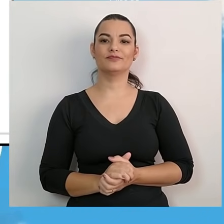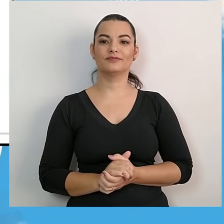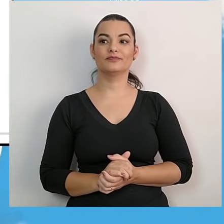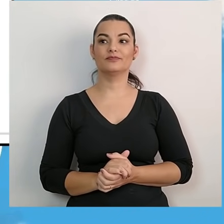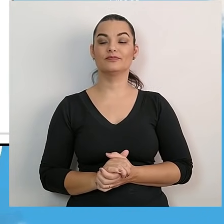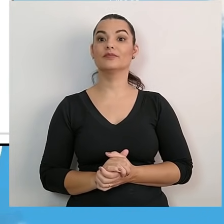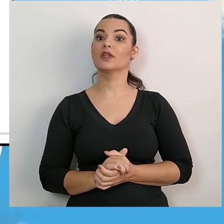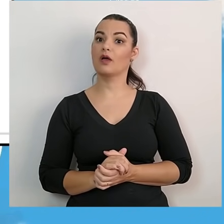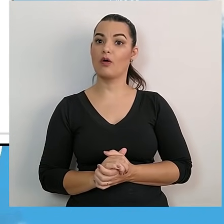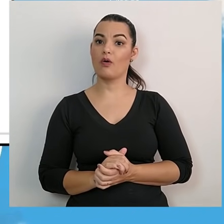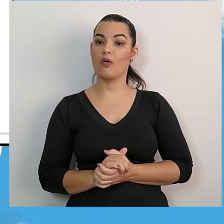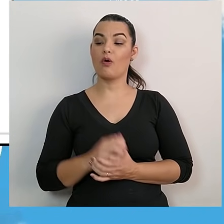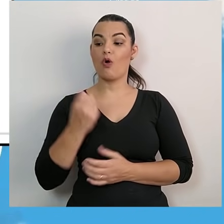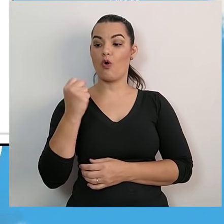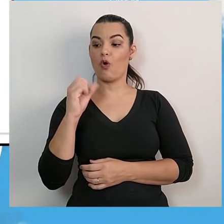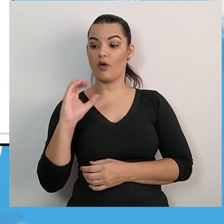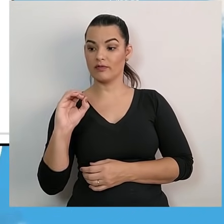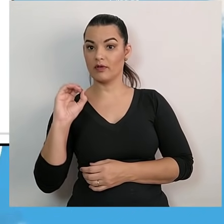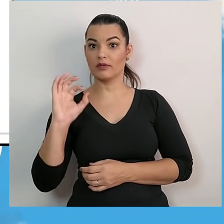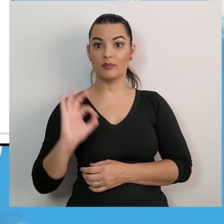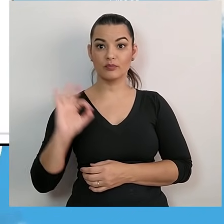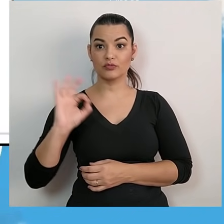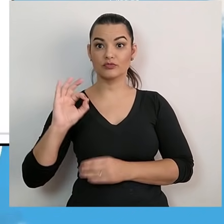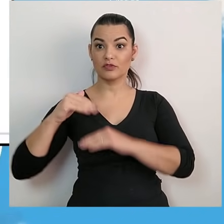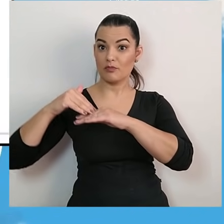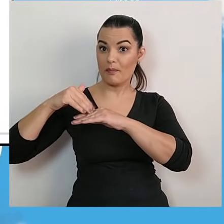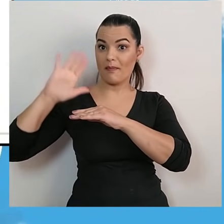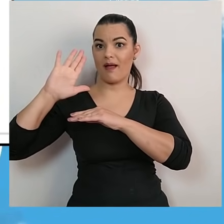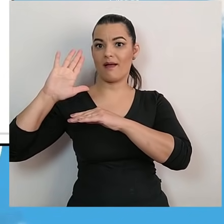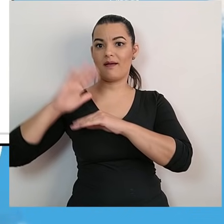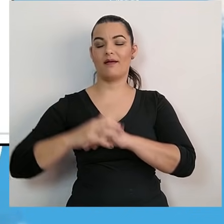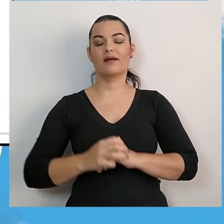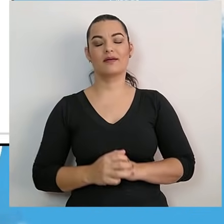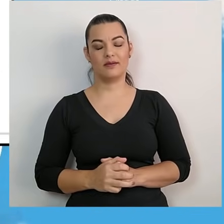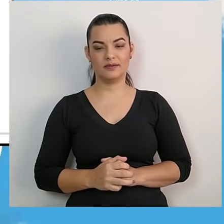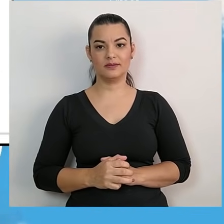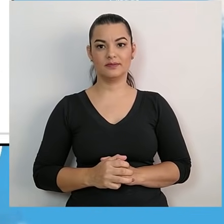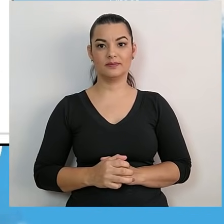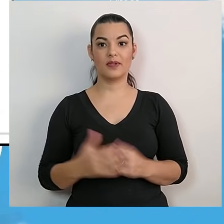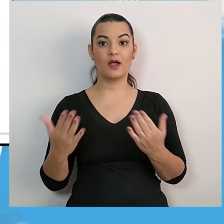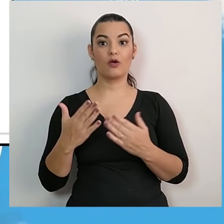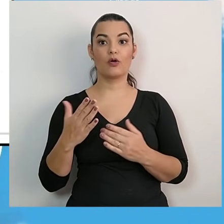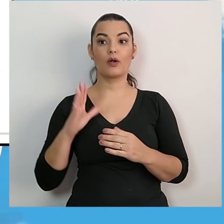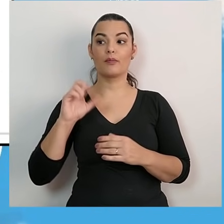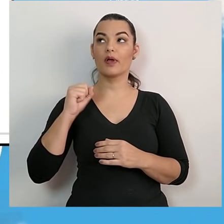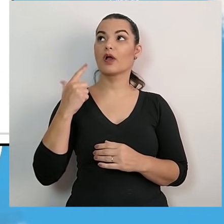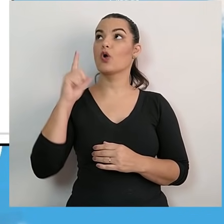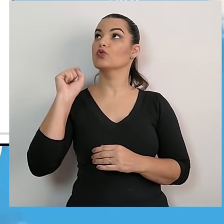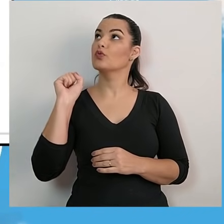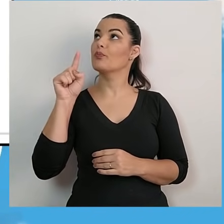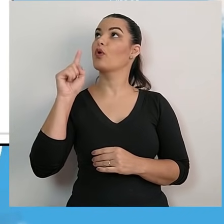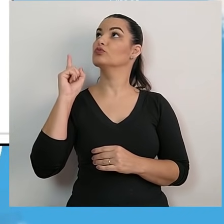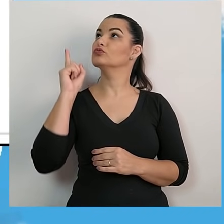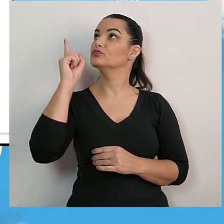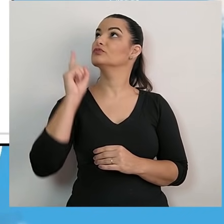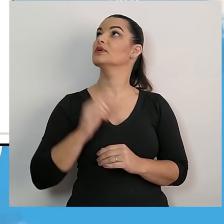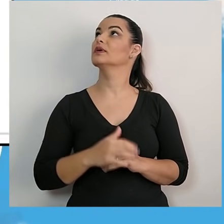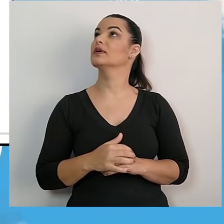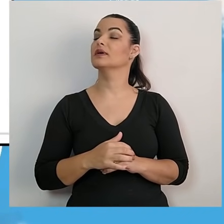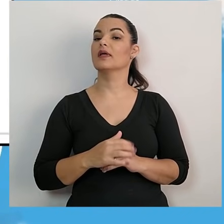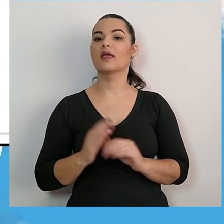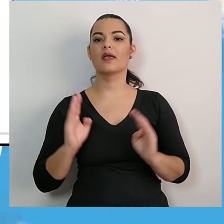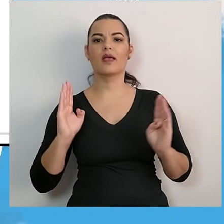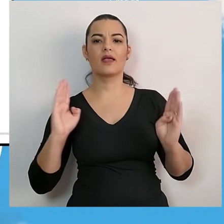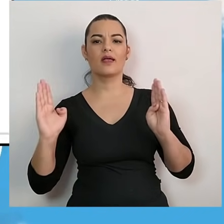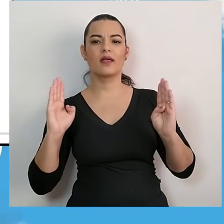foi superior a 80%. Vamos pegar aqui, ó, esse ponto aqui